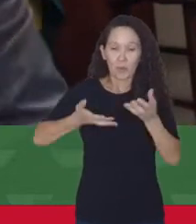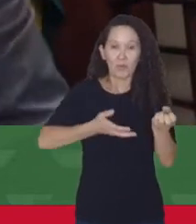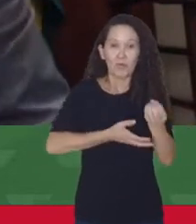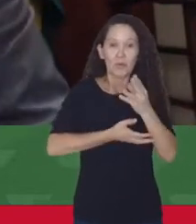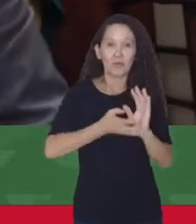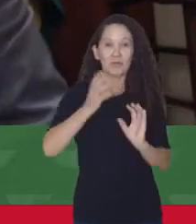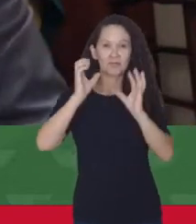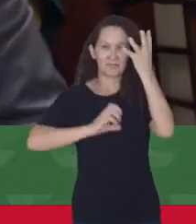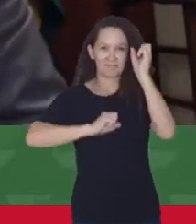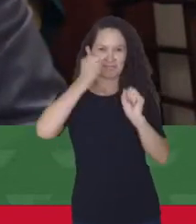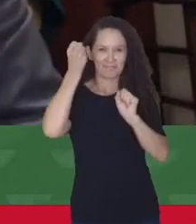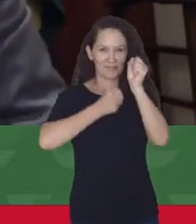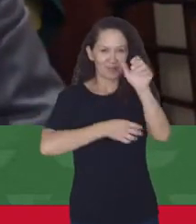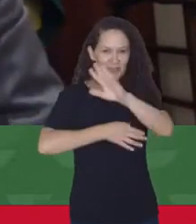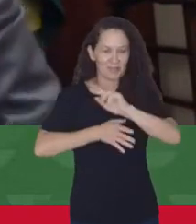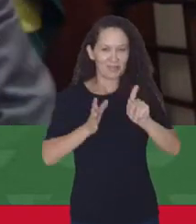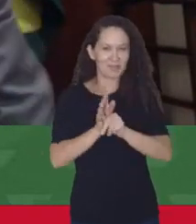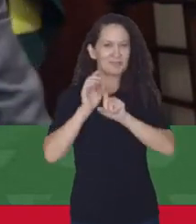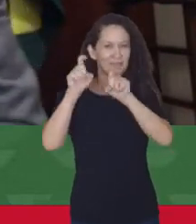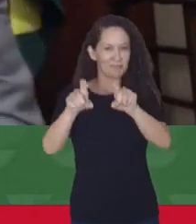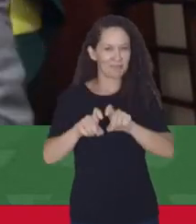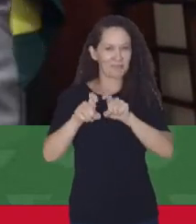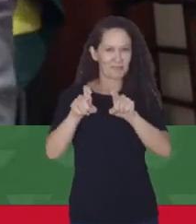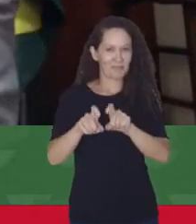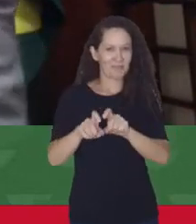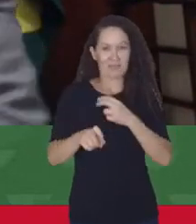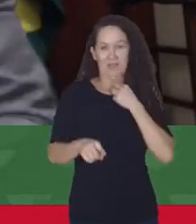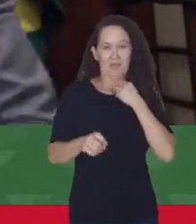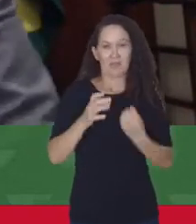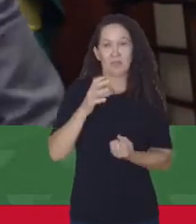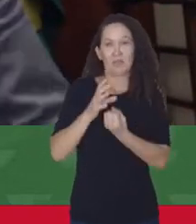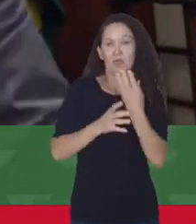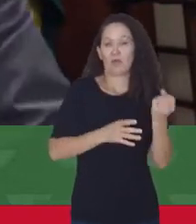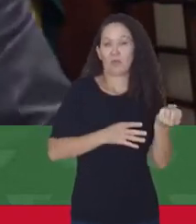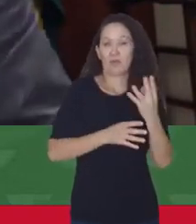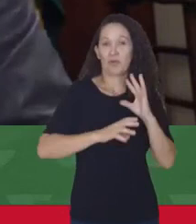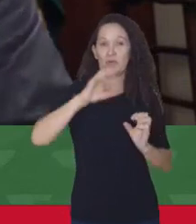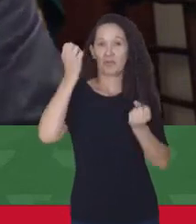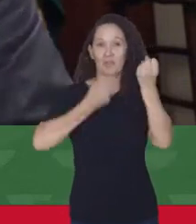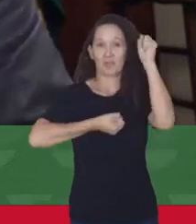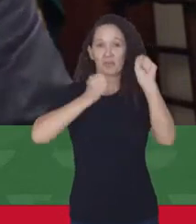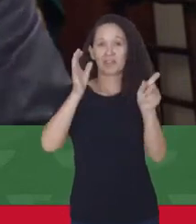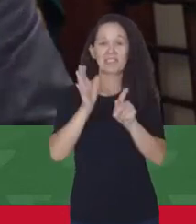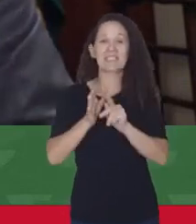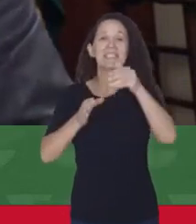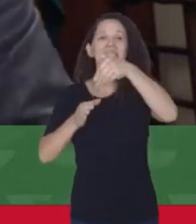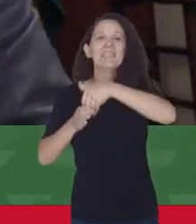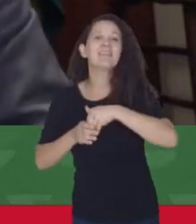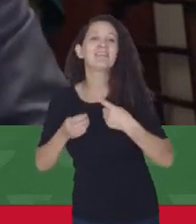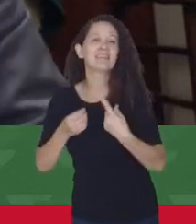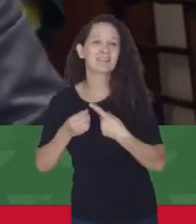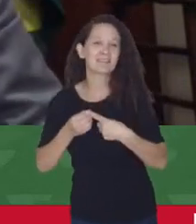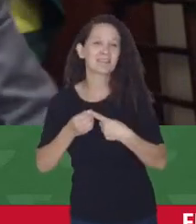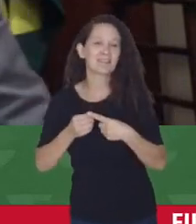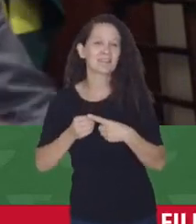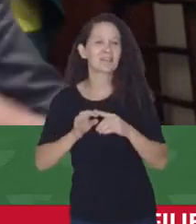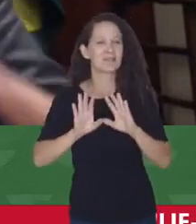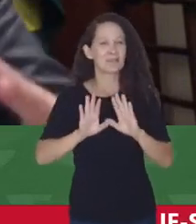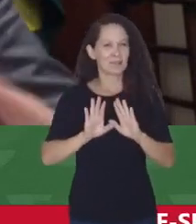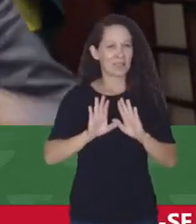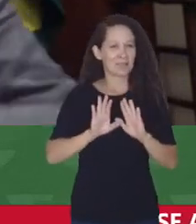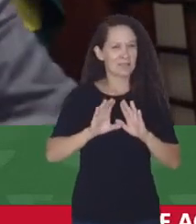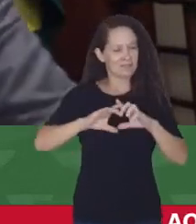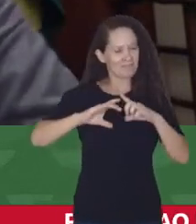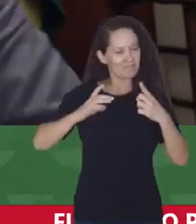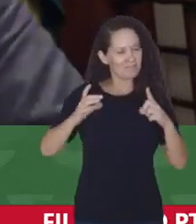indústria no campo. E podemos criar uma nova indústria nas cidades, a partir desse